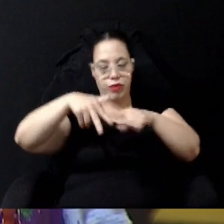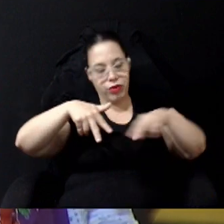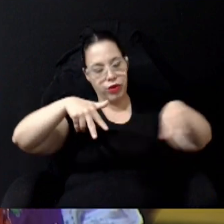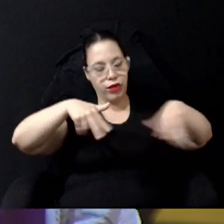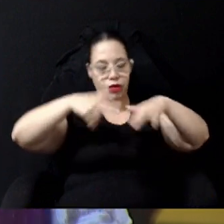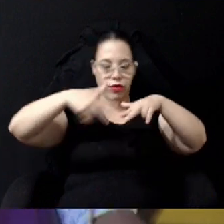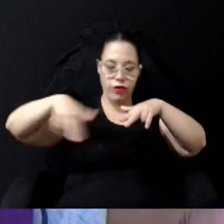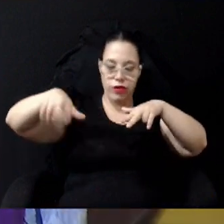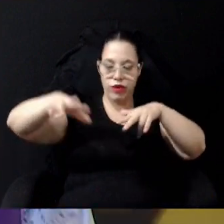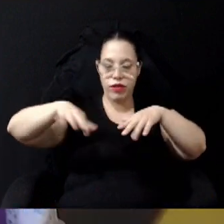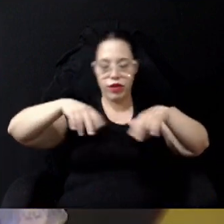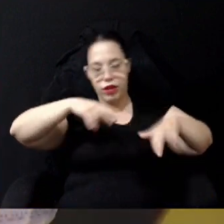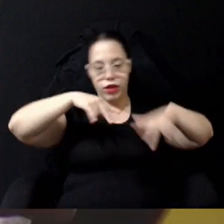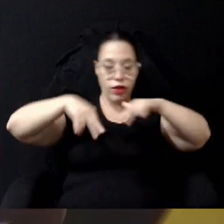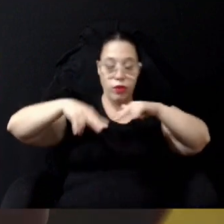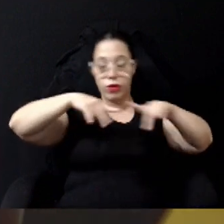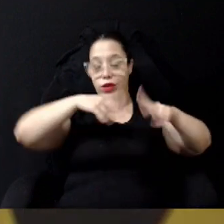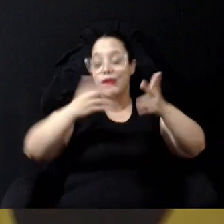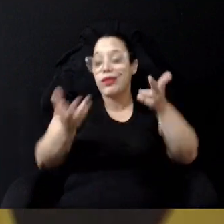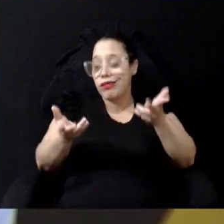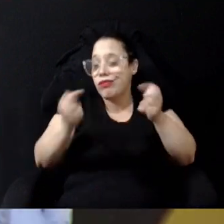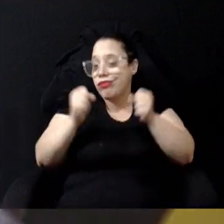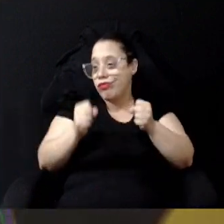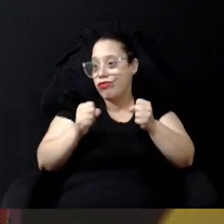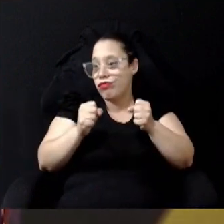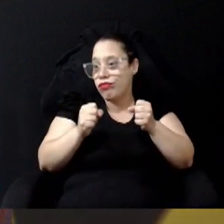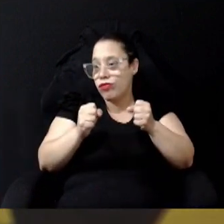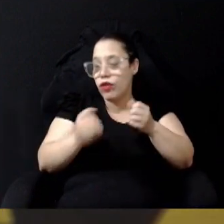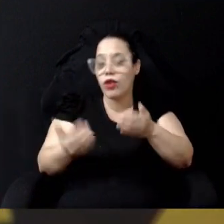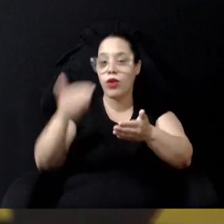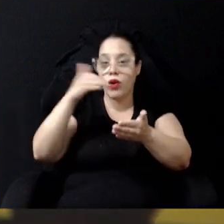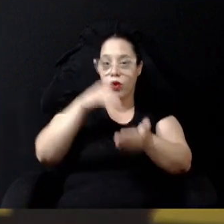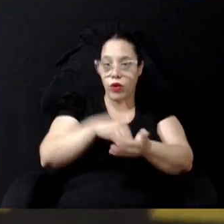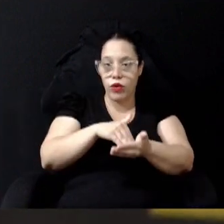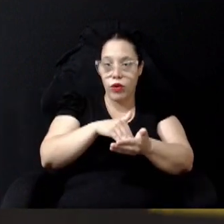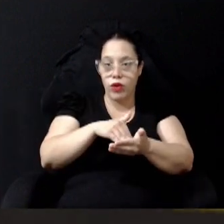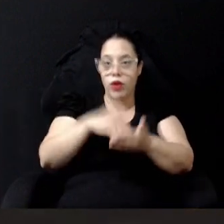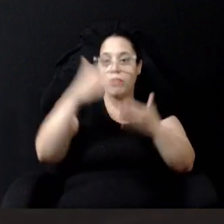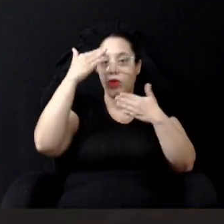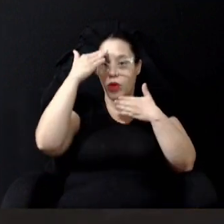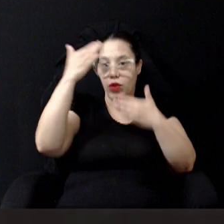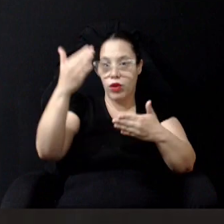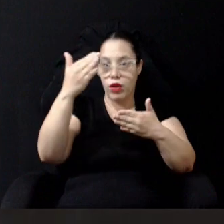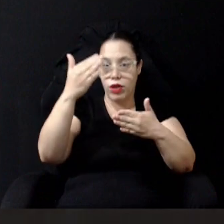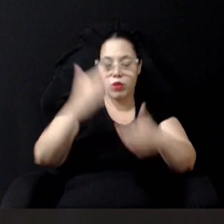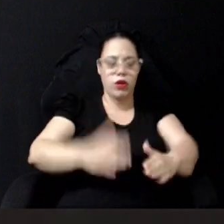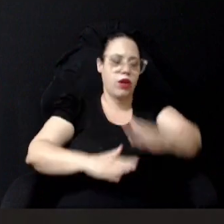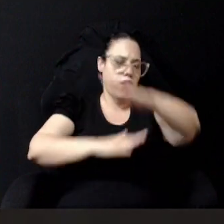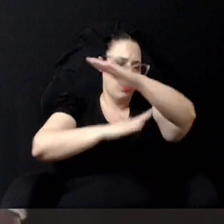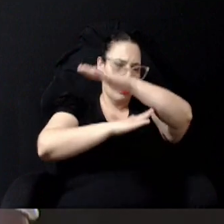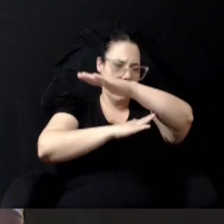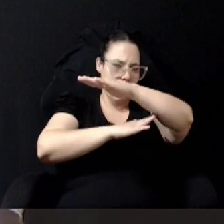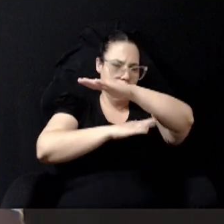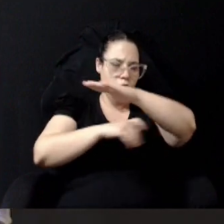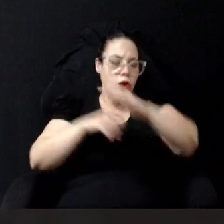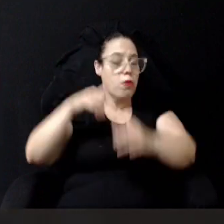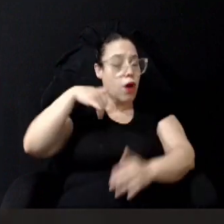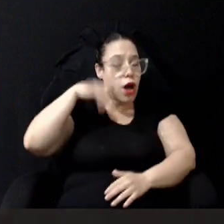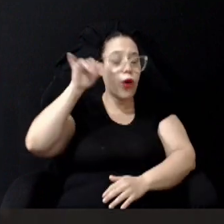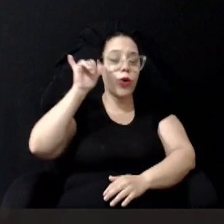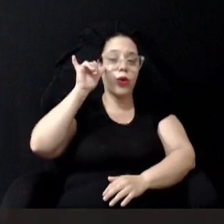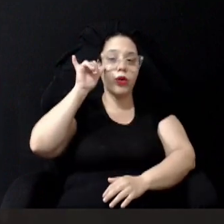quer que eu possa andar. Mas quando eu venho aqui, eu digo muito obrigada, Câmara, muito obrigada, Paulo Búfalo, por